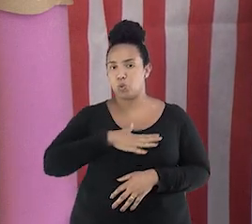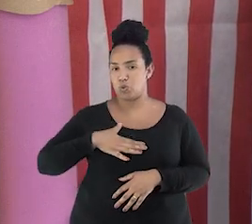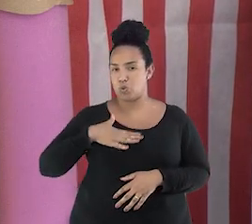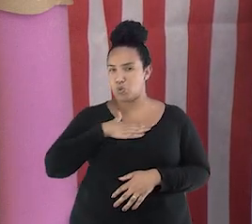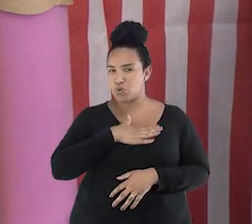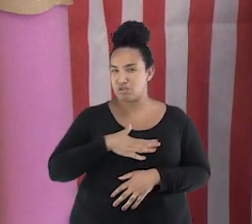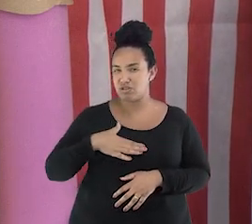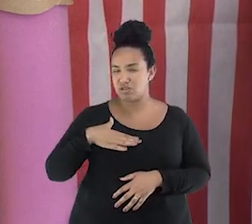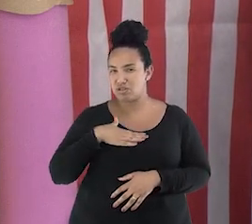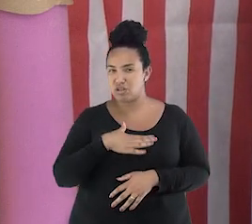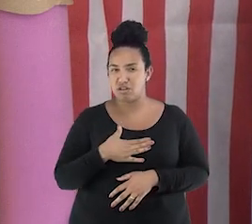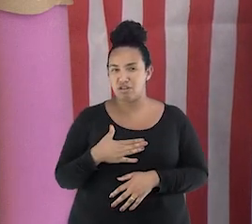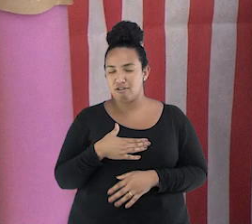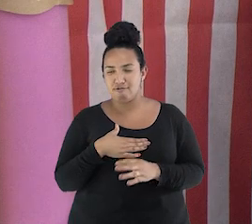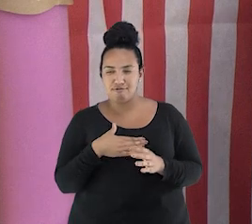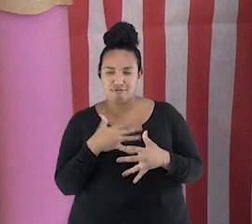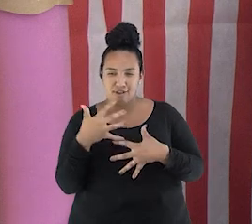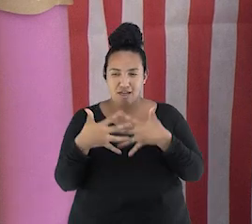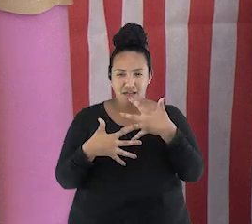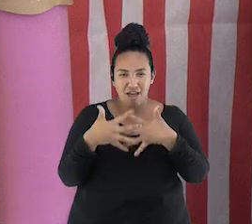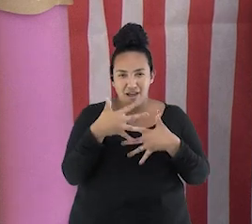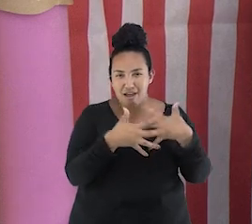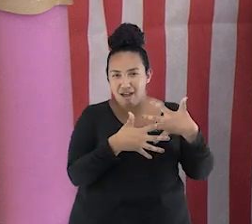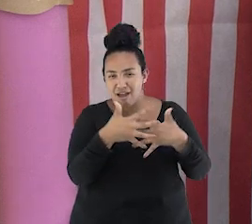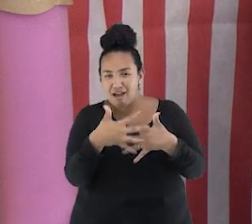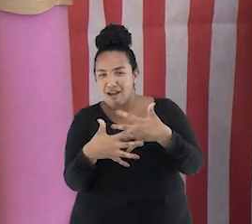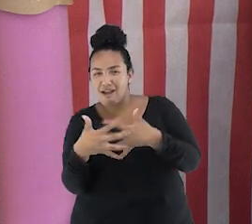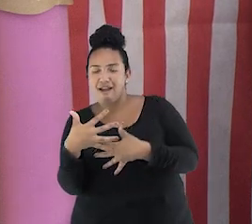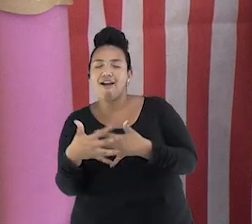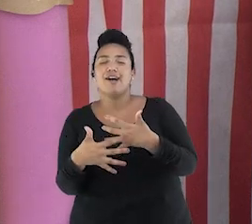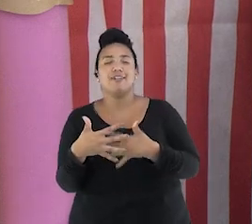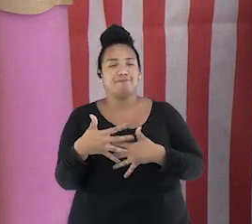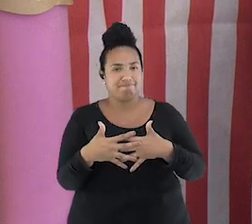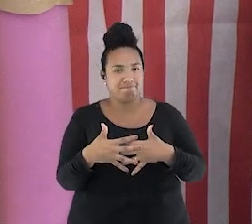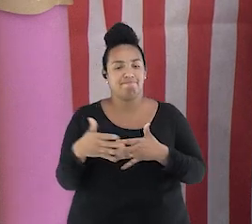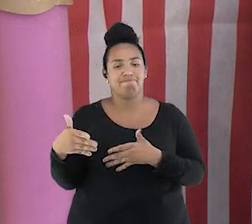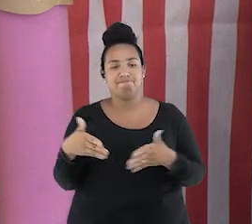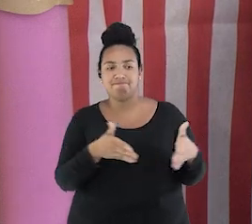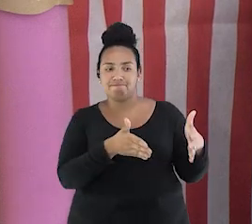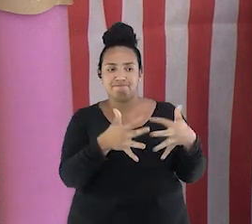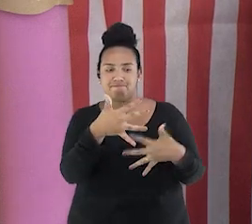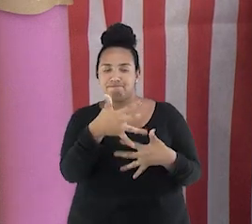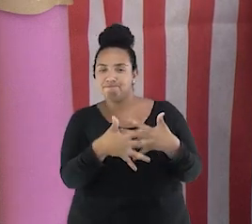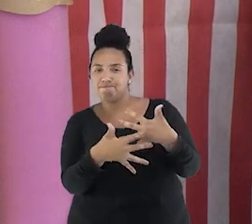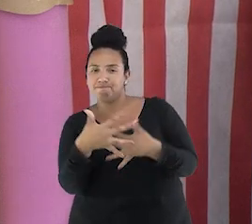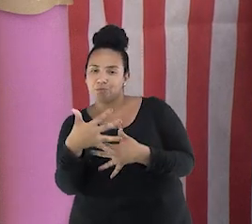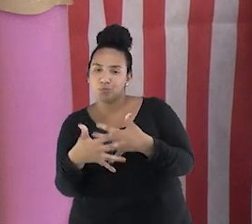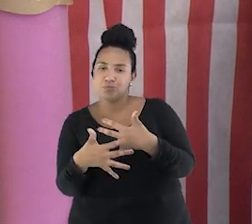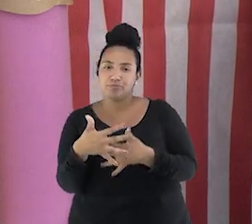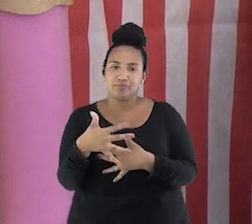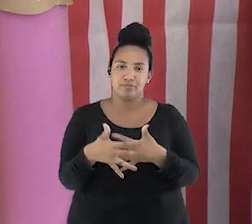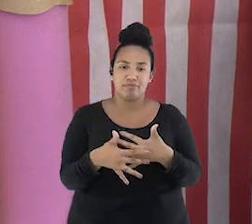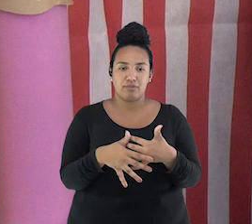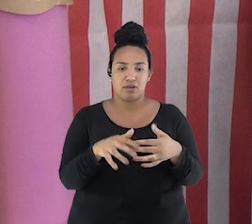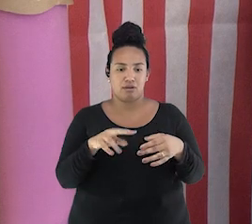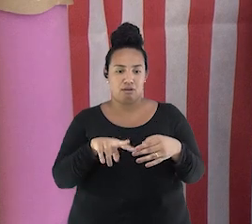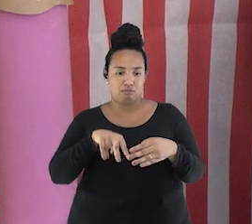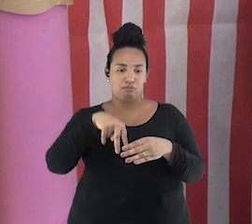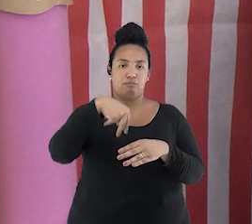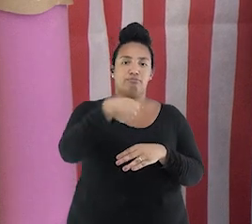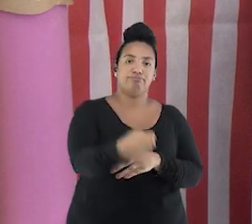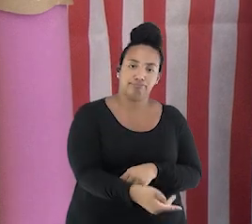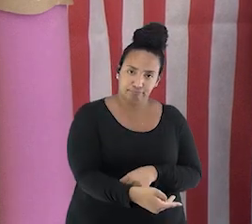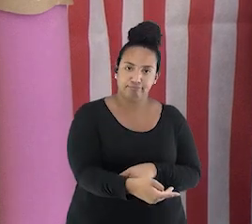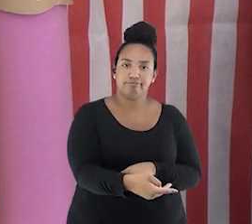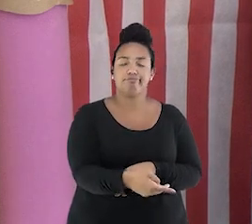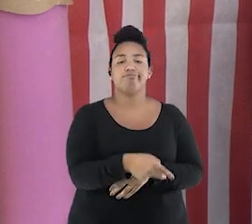de pregar peças nos outros. Ficava sempre no meio do caminho, de propósito, para que tropeçassem nela